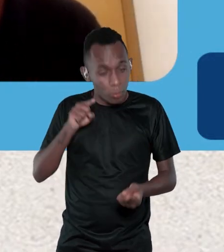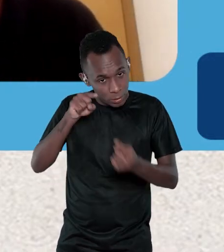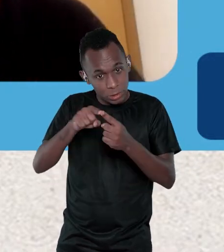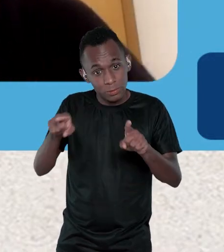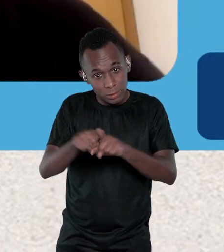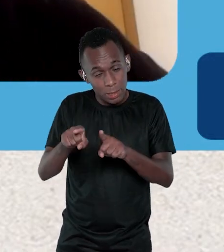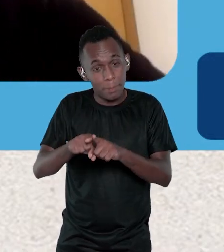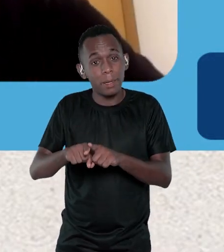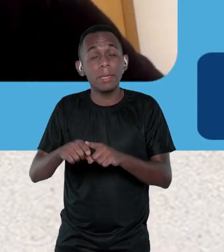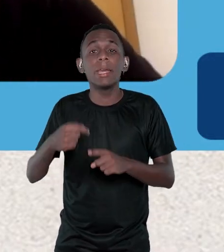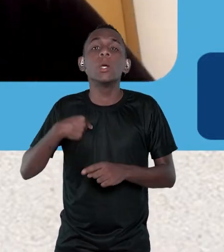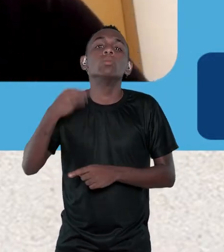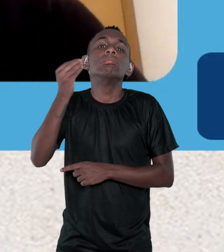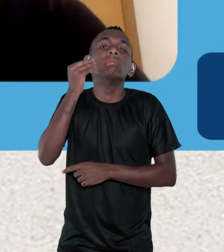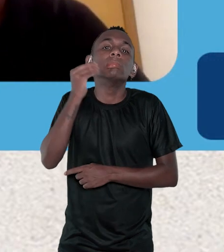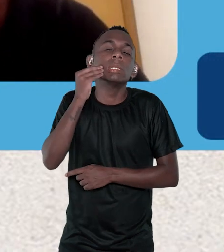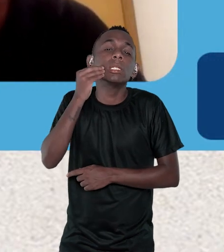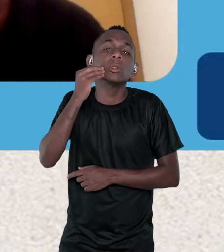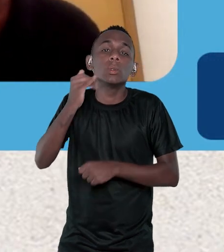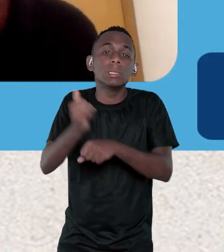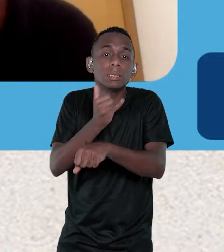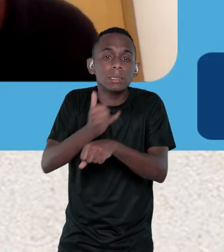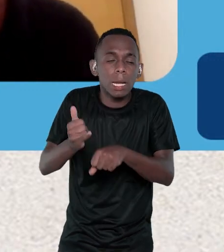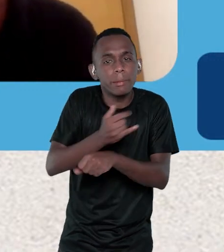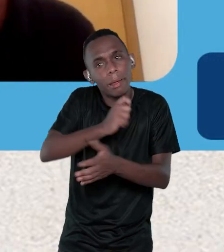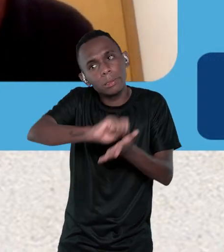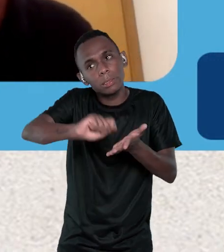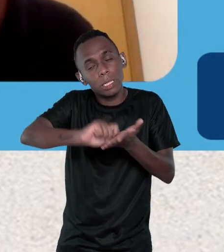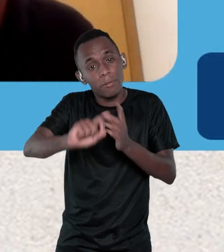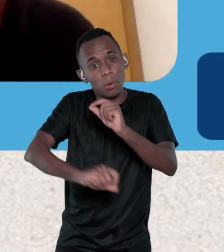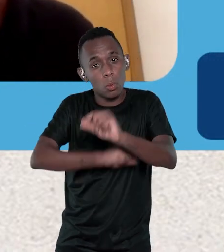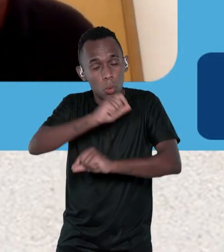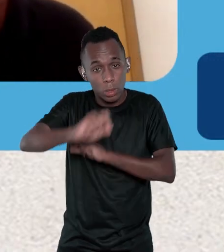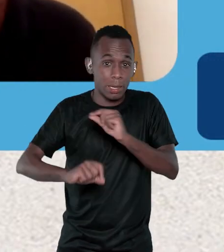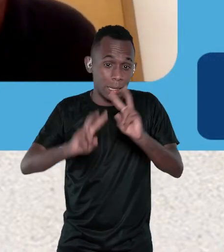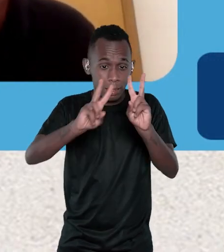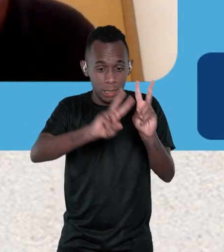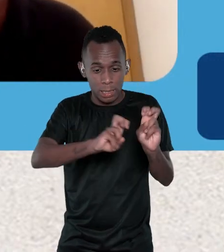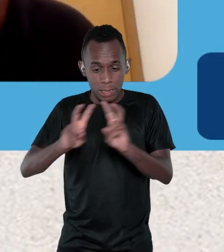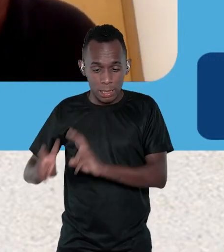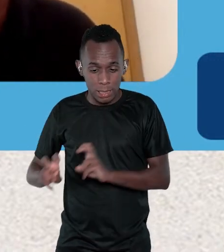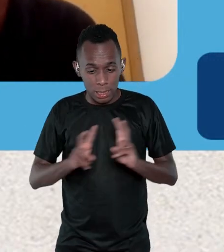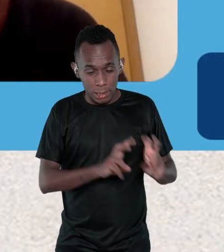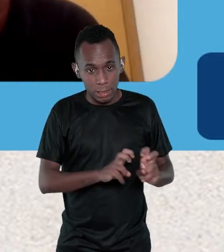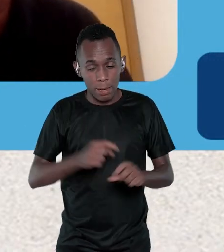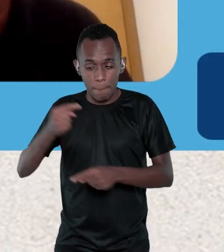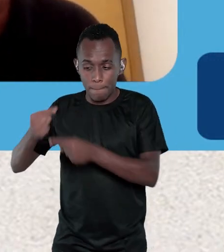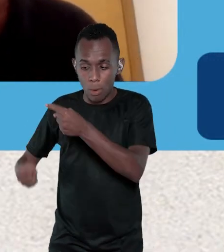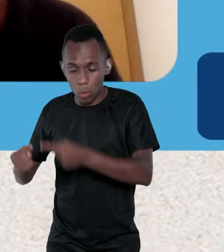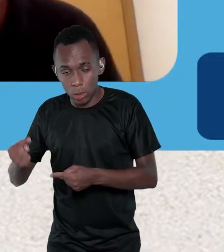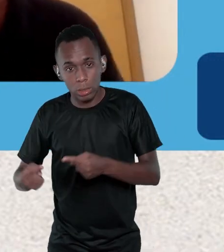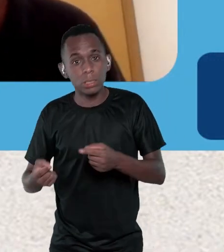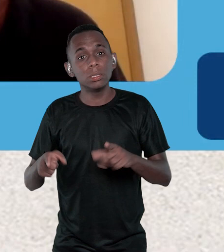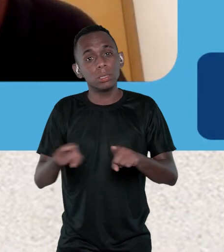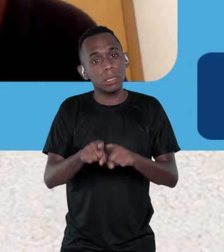Meu barato é esse. Eu tento escrever abordando essas duas